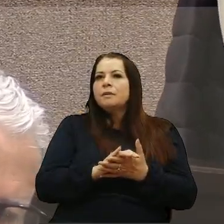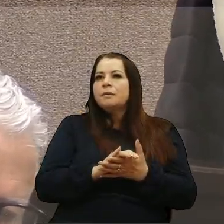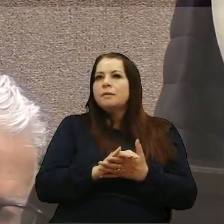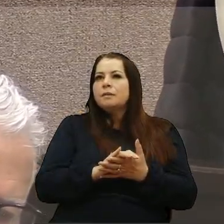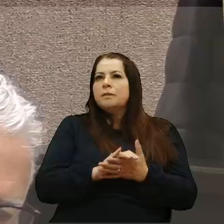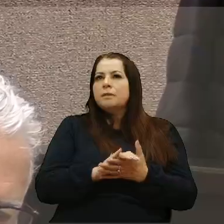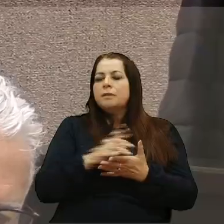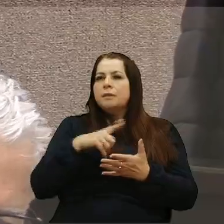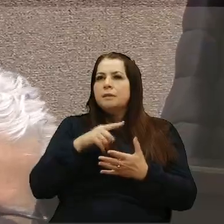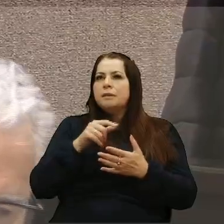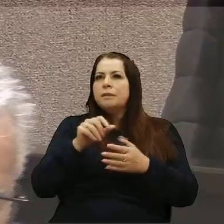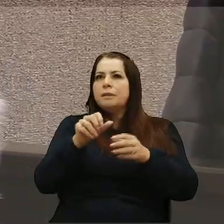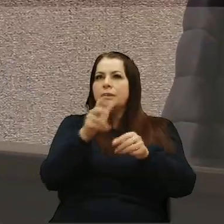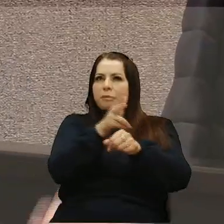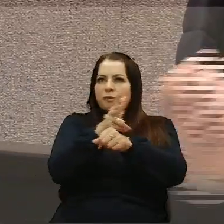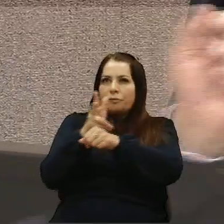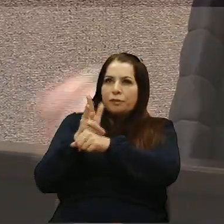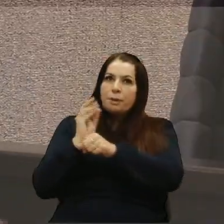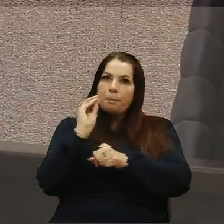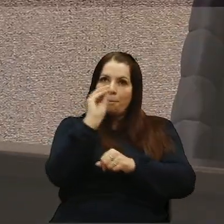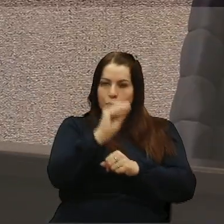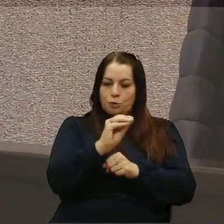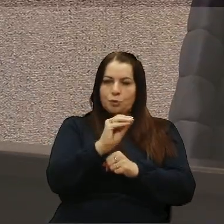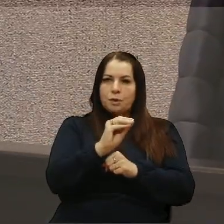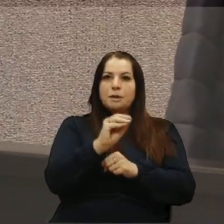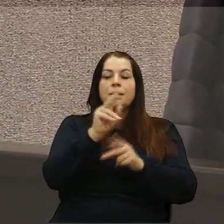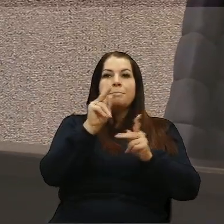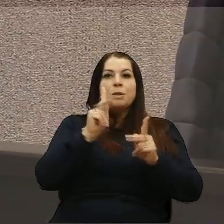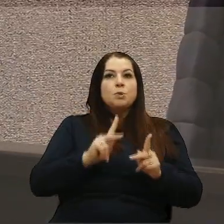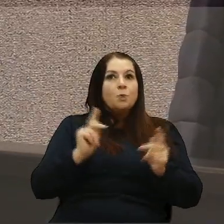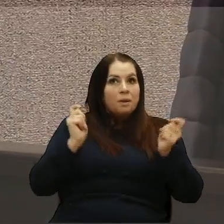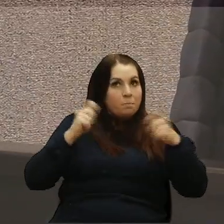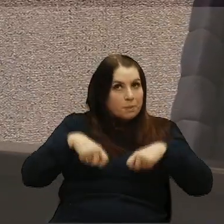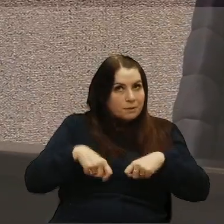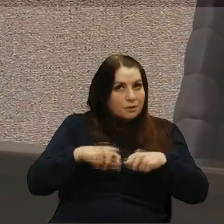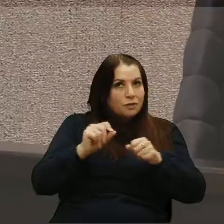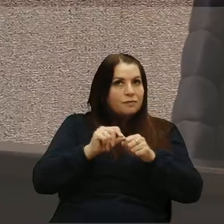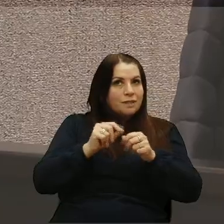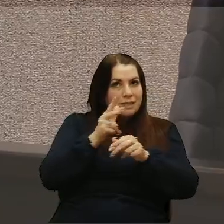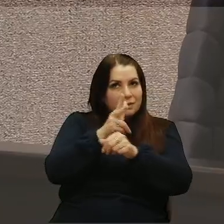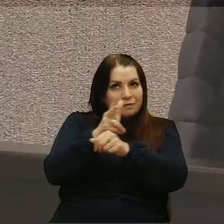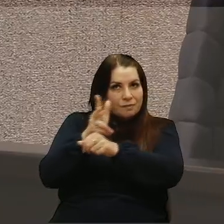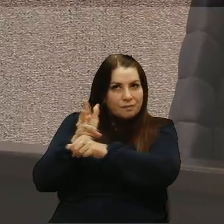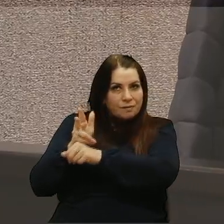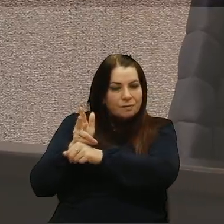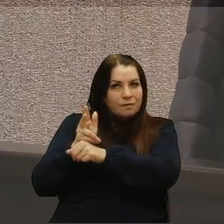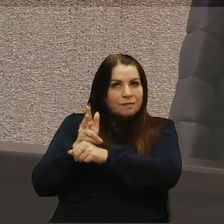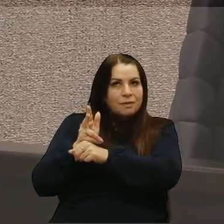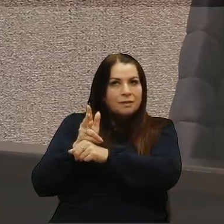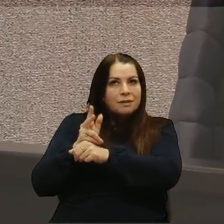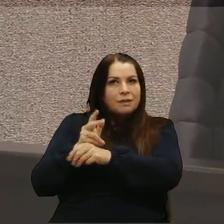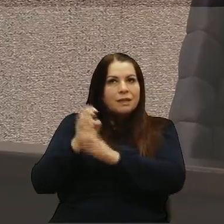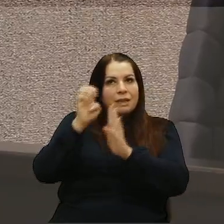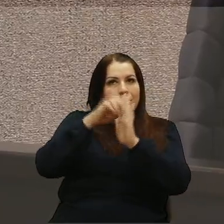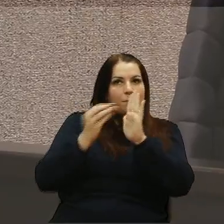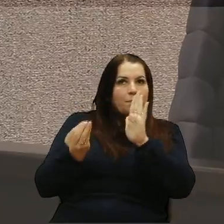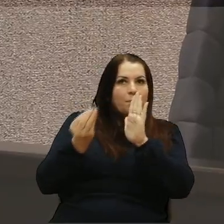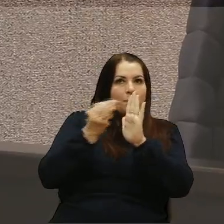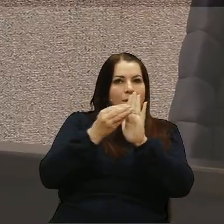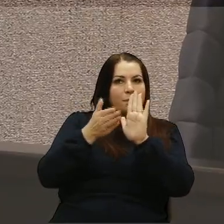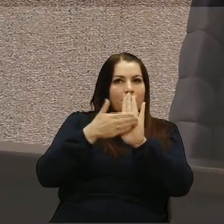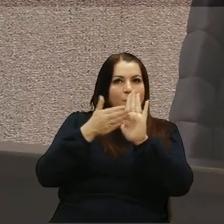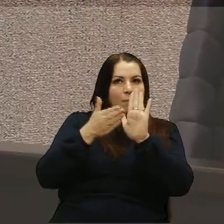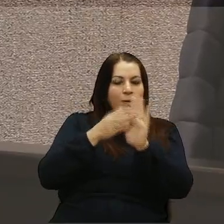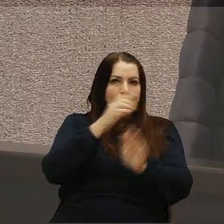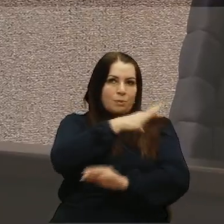alguém que estava no plenário filmando e depois postou. A pessoa teve a capacidade de fazer a filmagem da emenda que tinha sido proposta pelo vereador